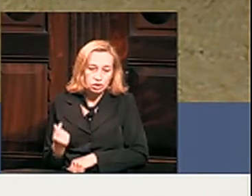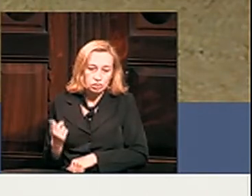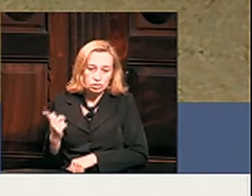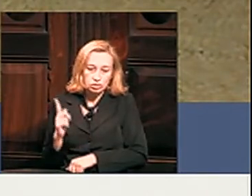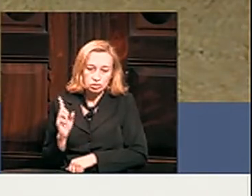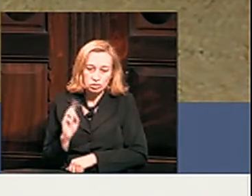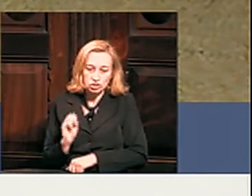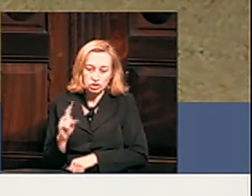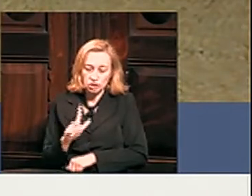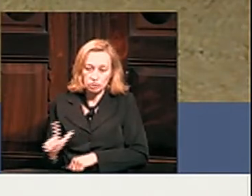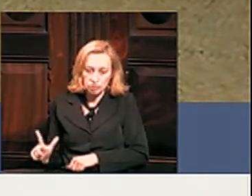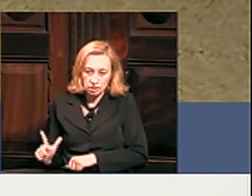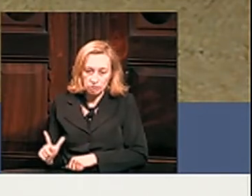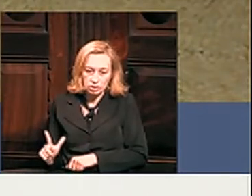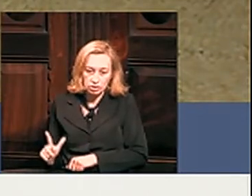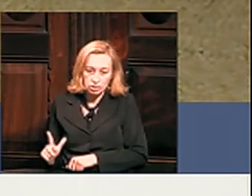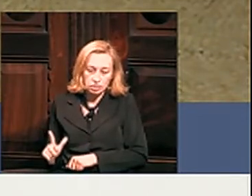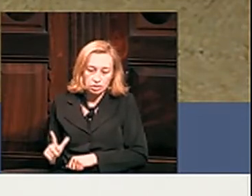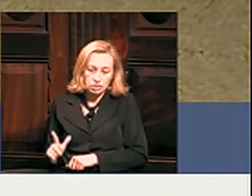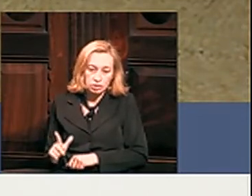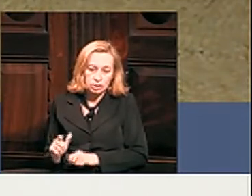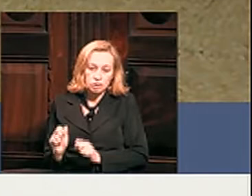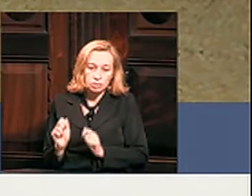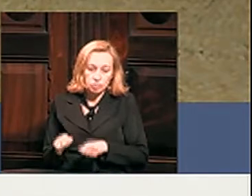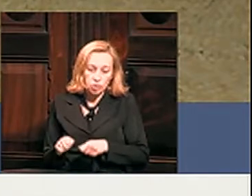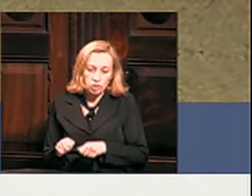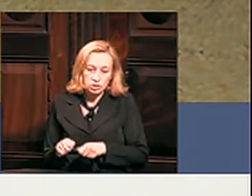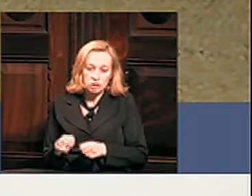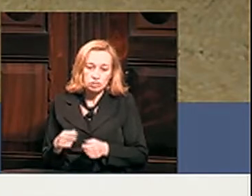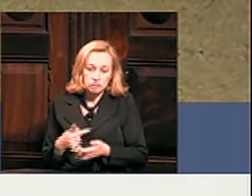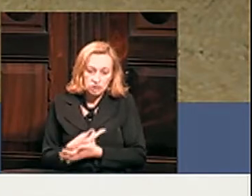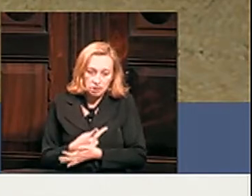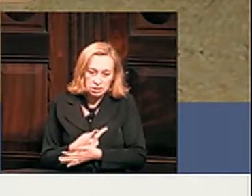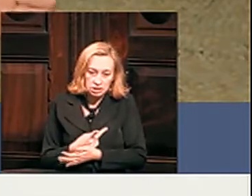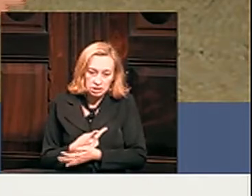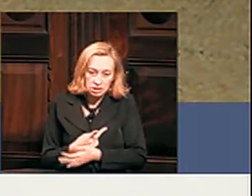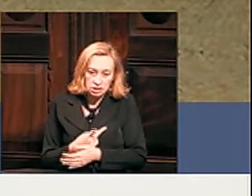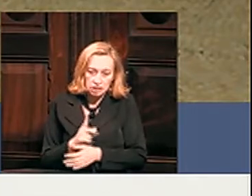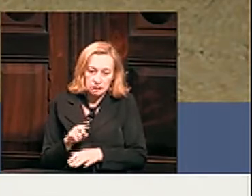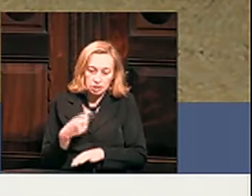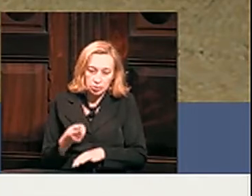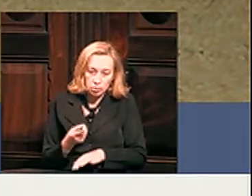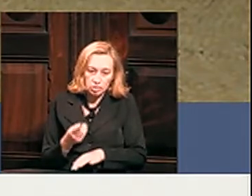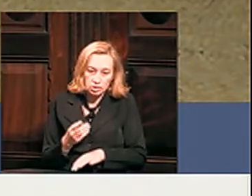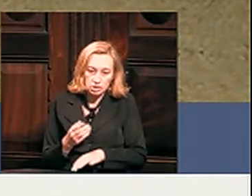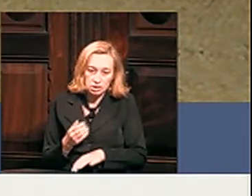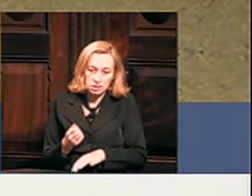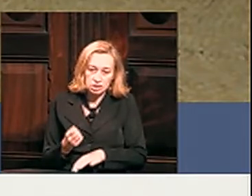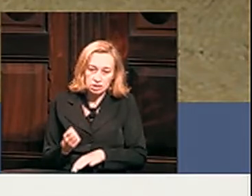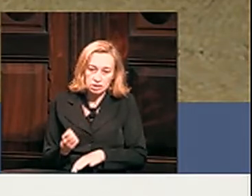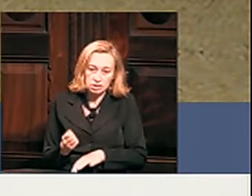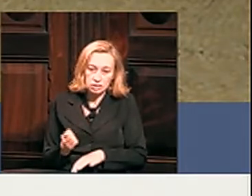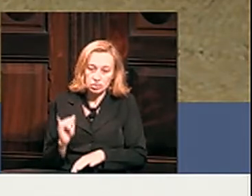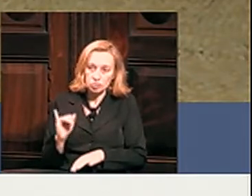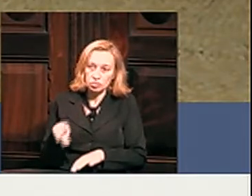que a redução da alíquota pode supor que aumentará o consumo no Rio de Janeiro do diesel.